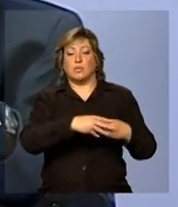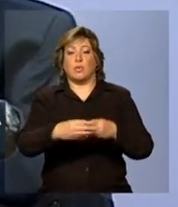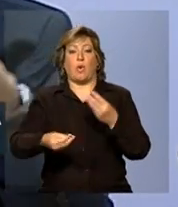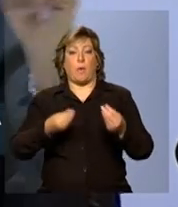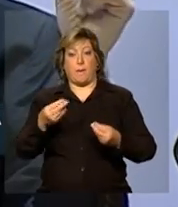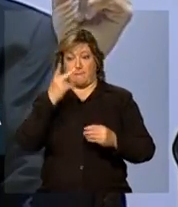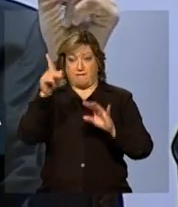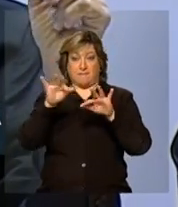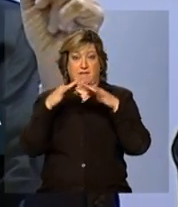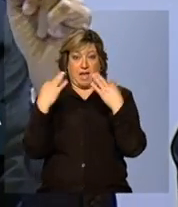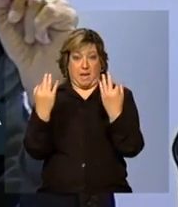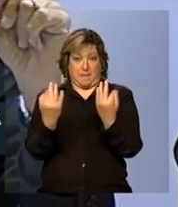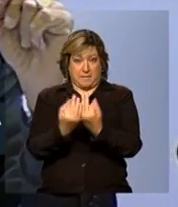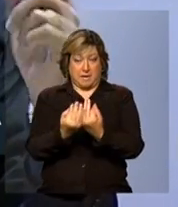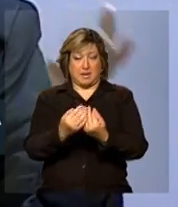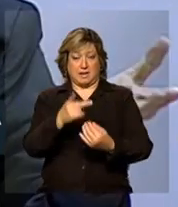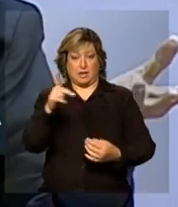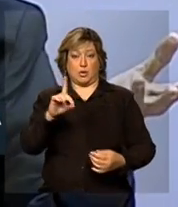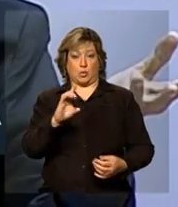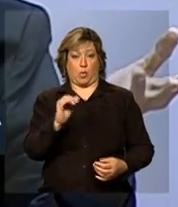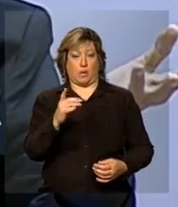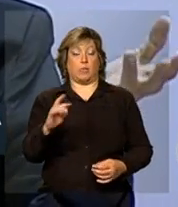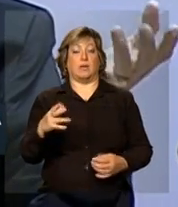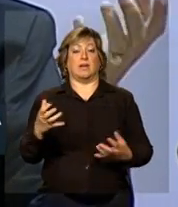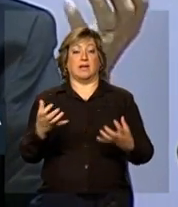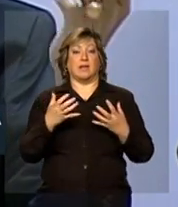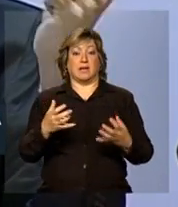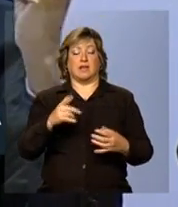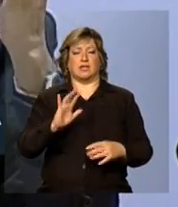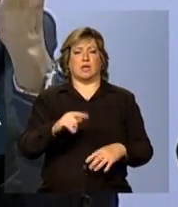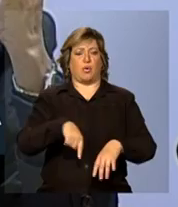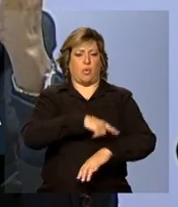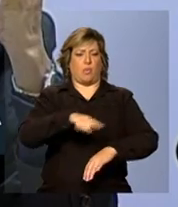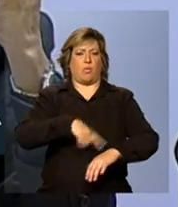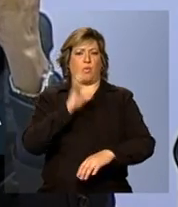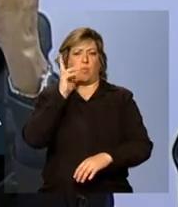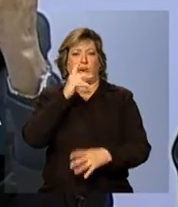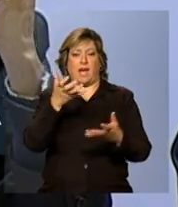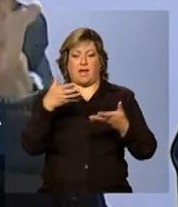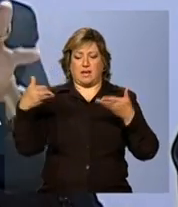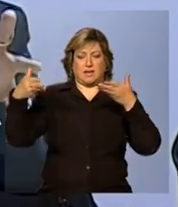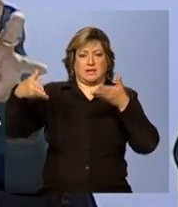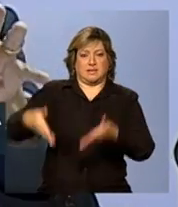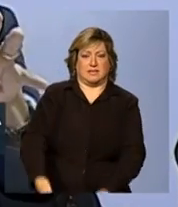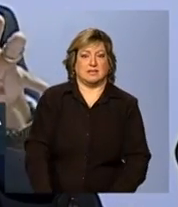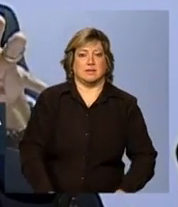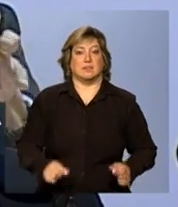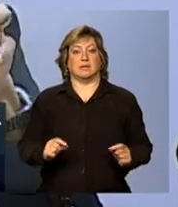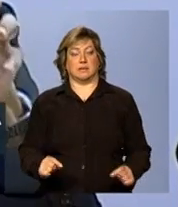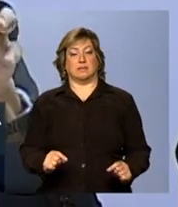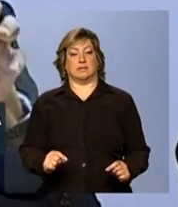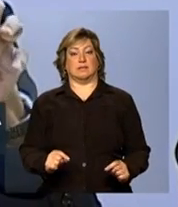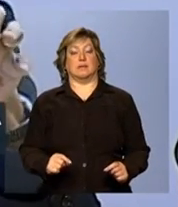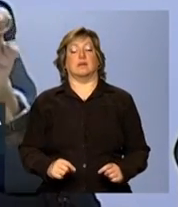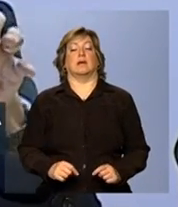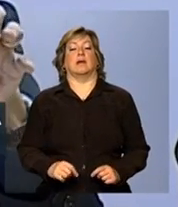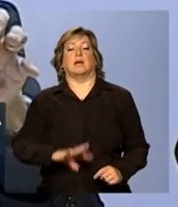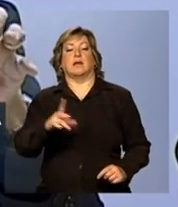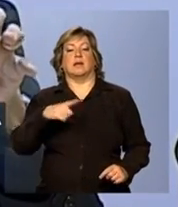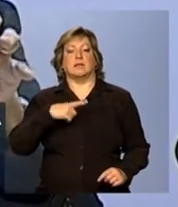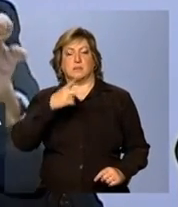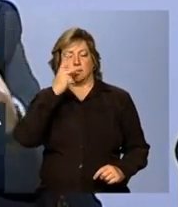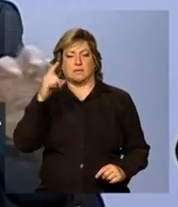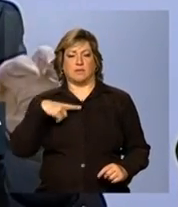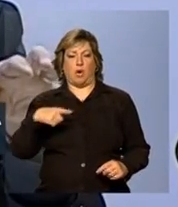do doador já estava quase 24 horas querendo enterrar. E aí eles pegaram um senhorzinho com um escorte